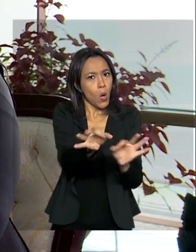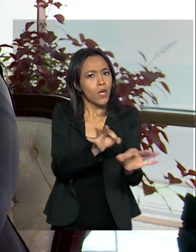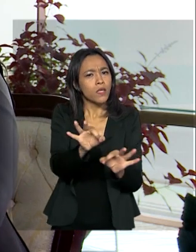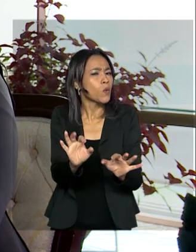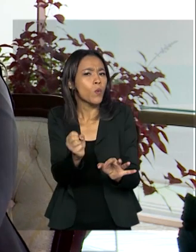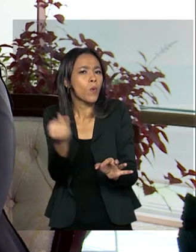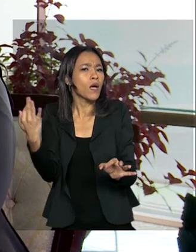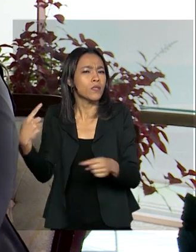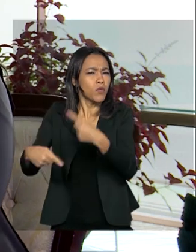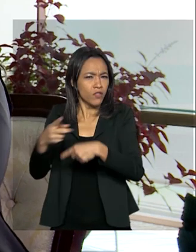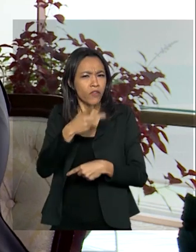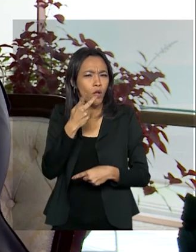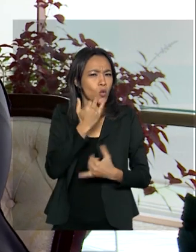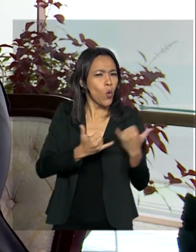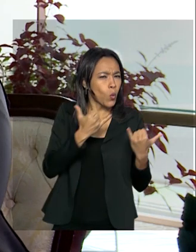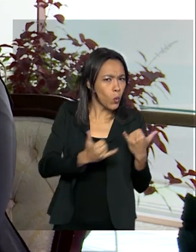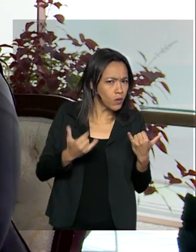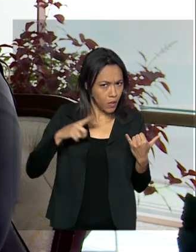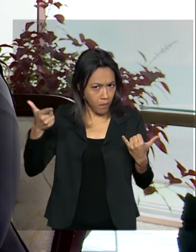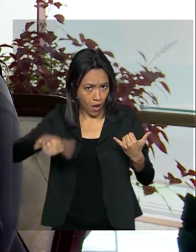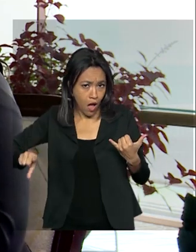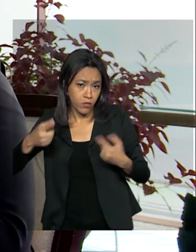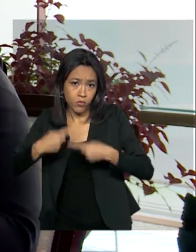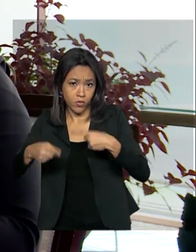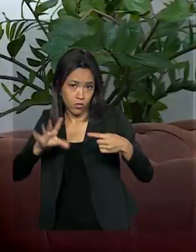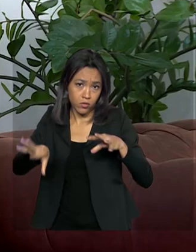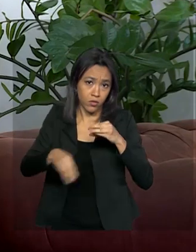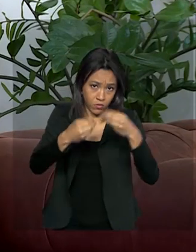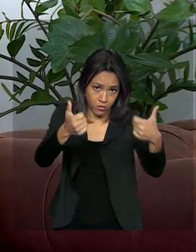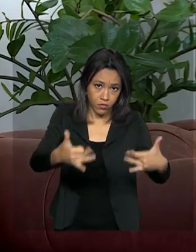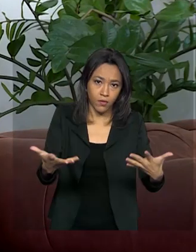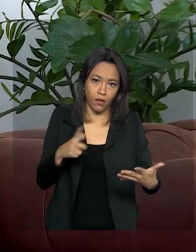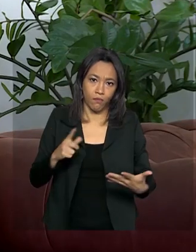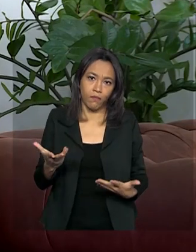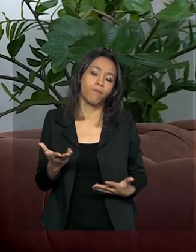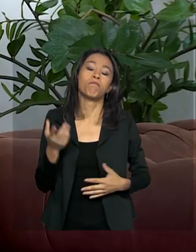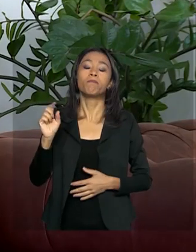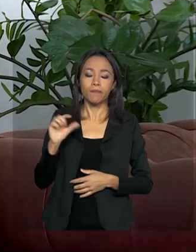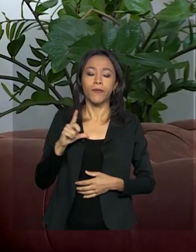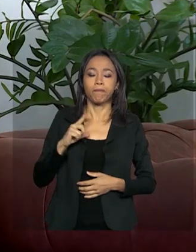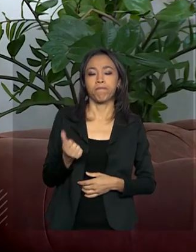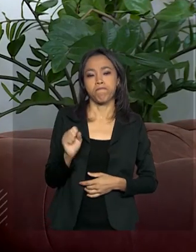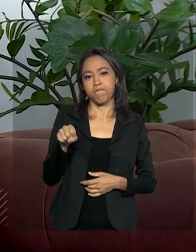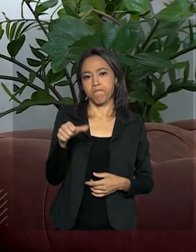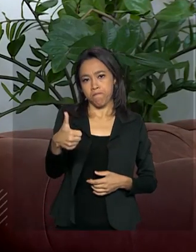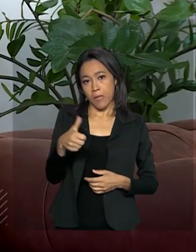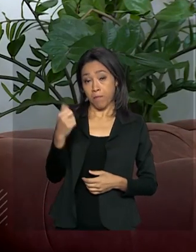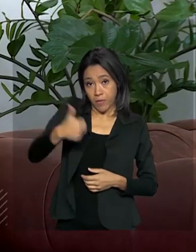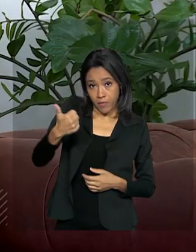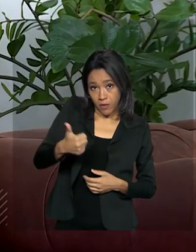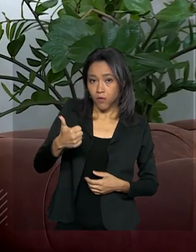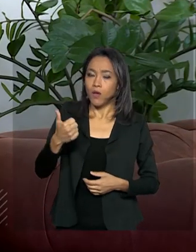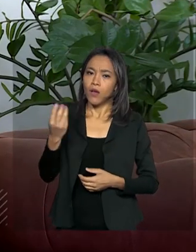políticas foram tomadas céu cito algumas tem alguma coisa que a senhora possa acrescentar para a gente sempre primeiro nós fizemos